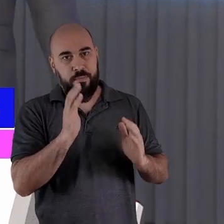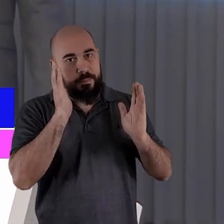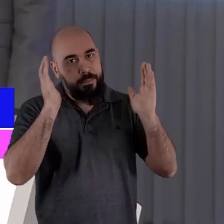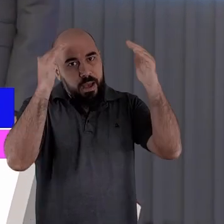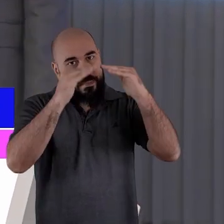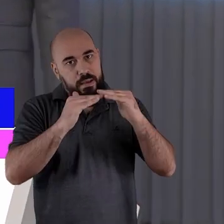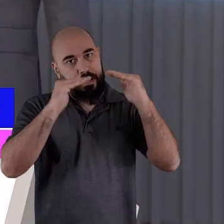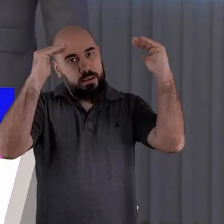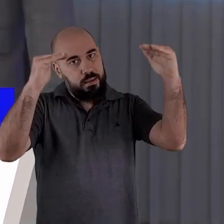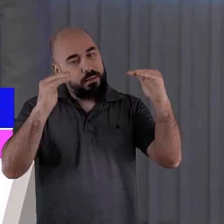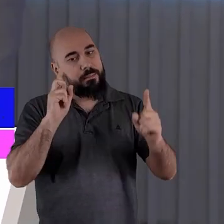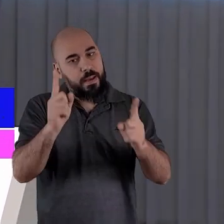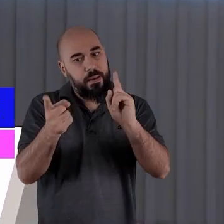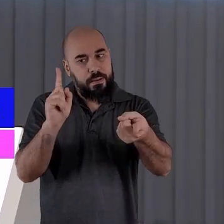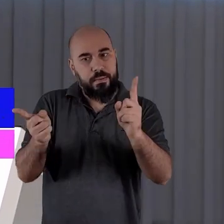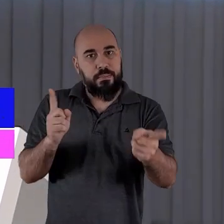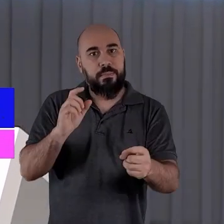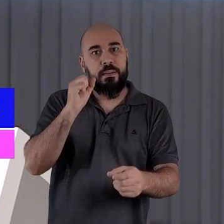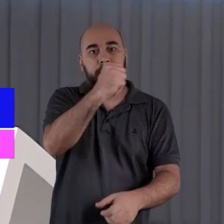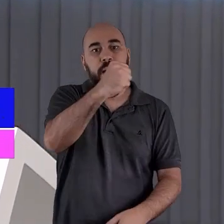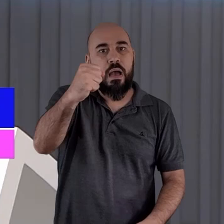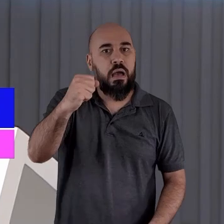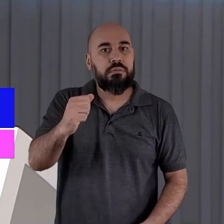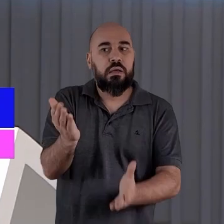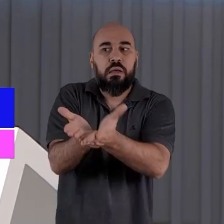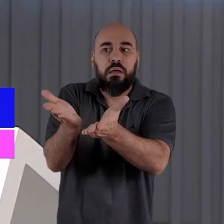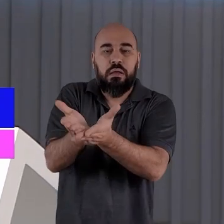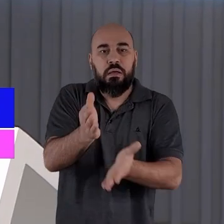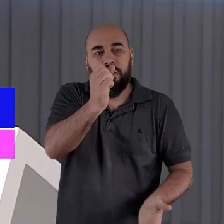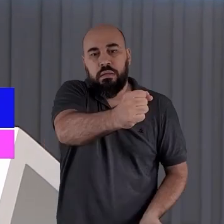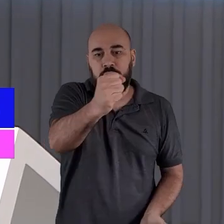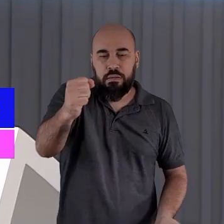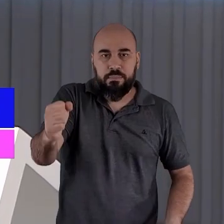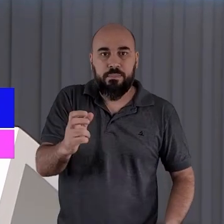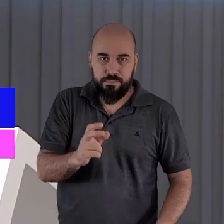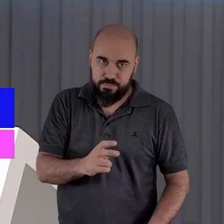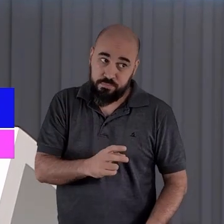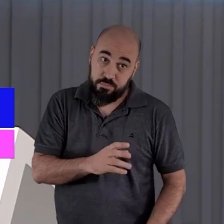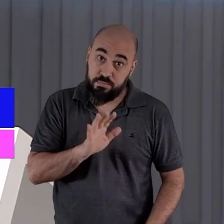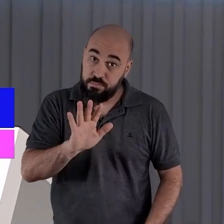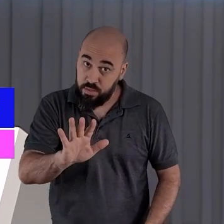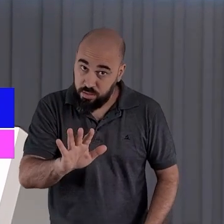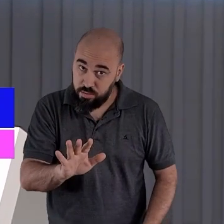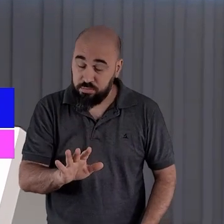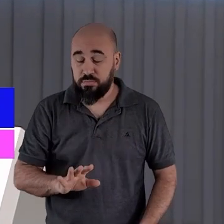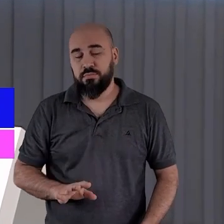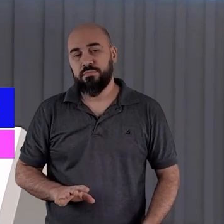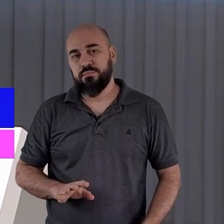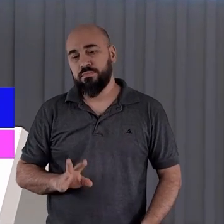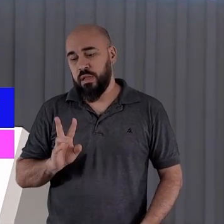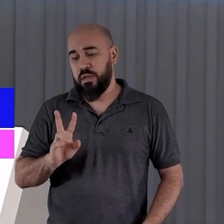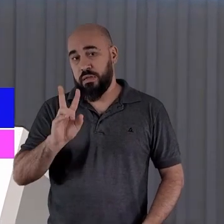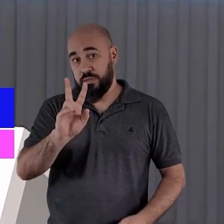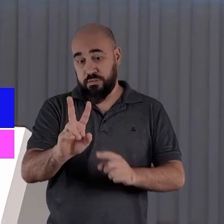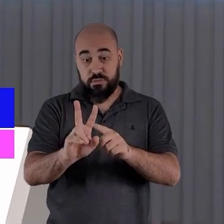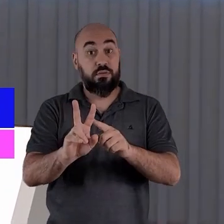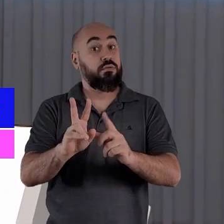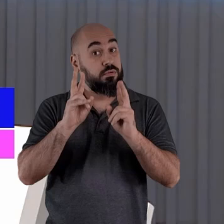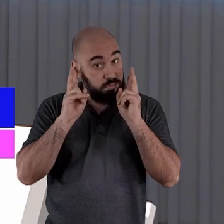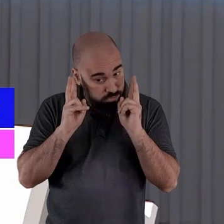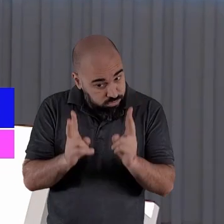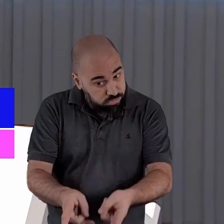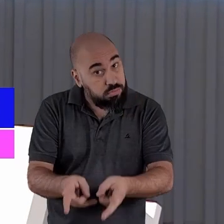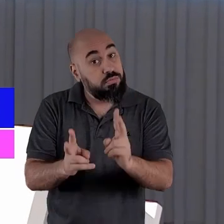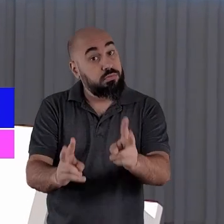intensa perseguição. Mas, mesmo assim, a Bíblia continuaria profetizando. Mesmo com